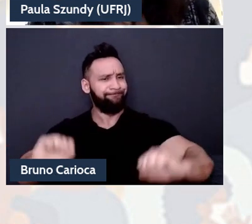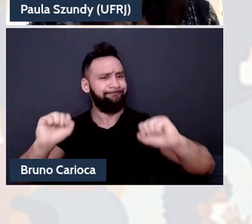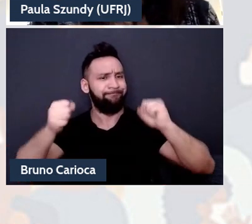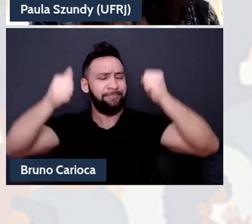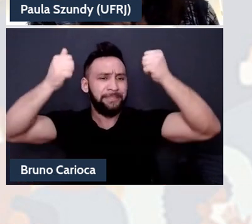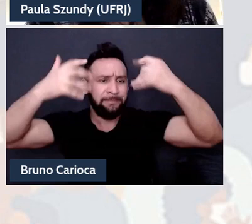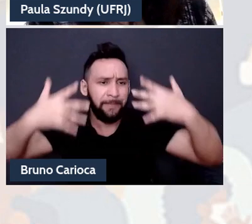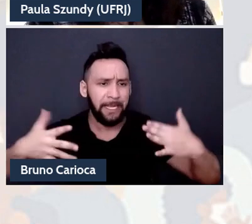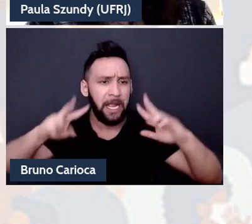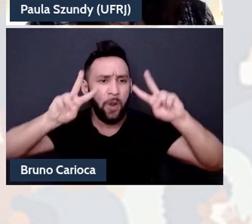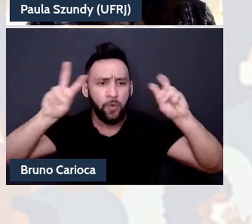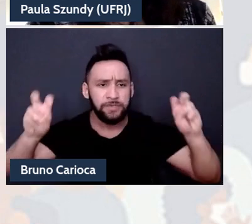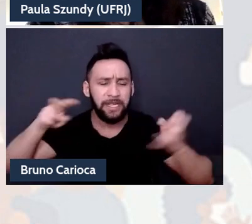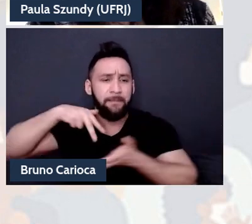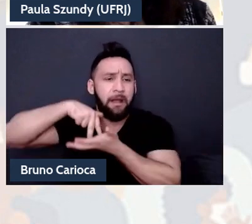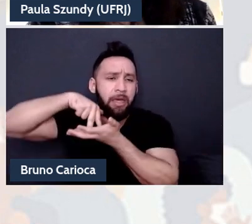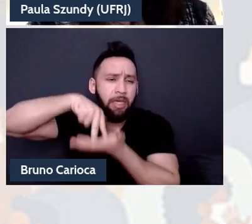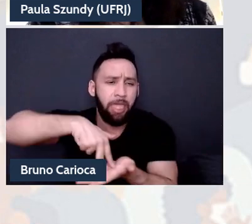Então, a gente vê, né,